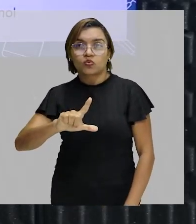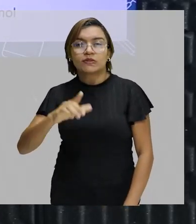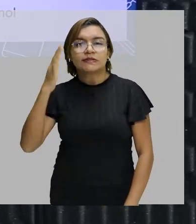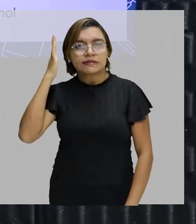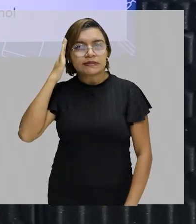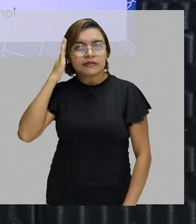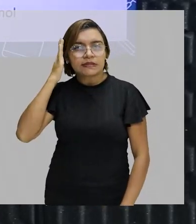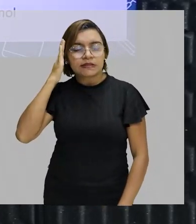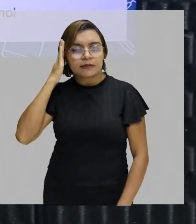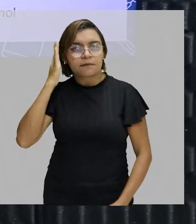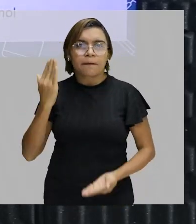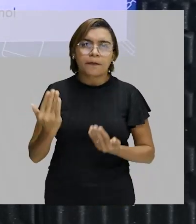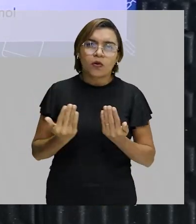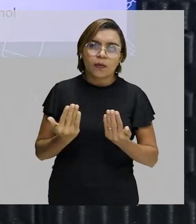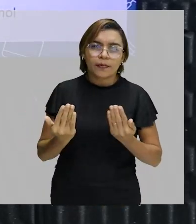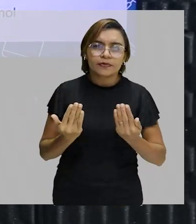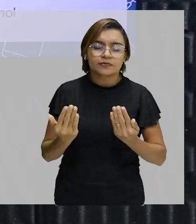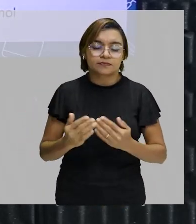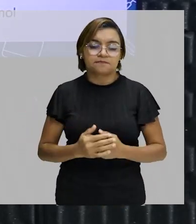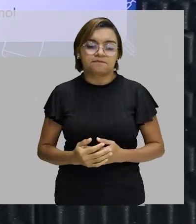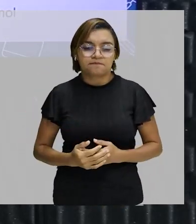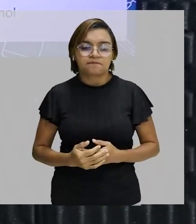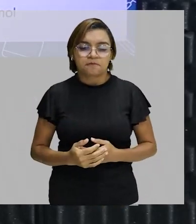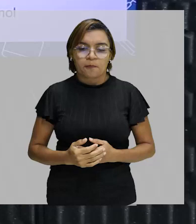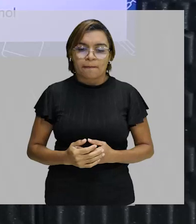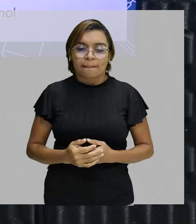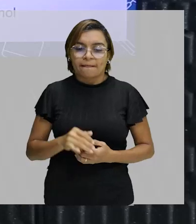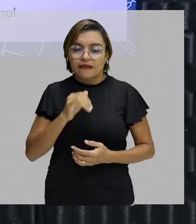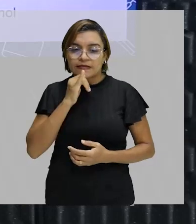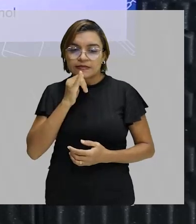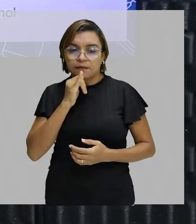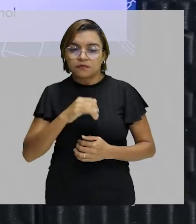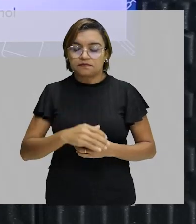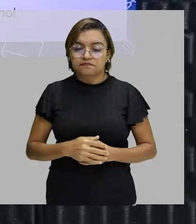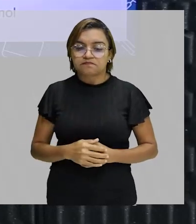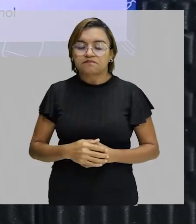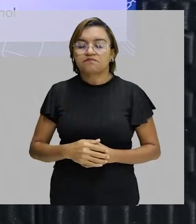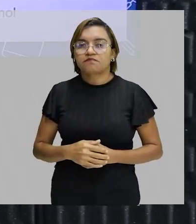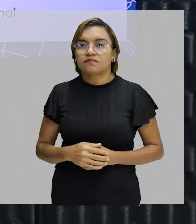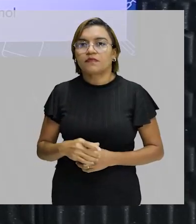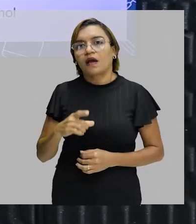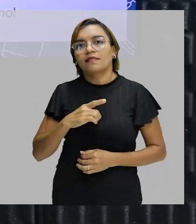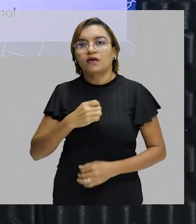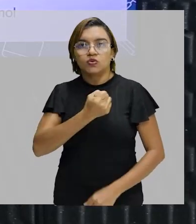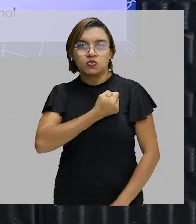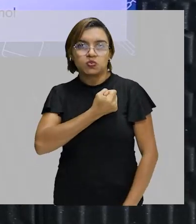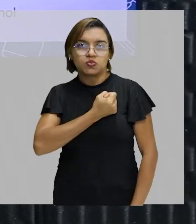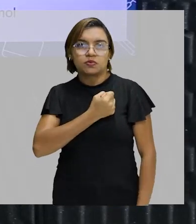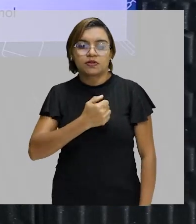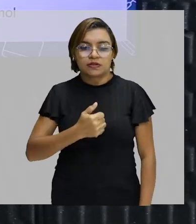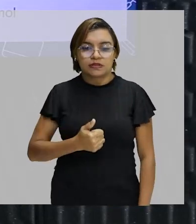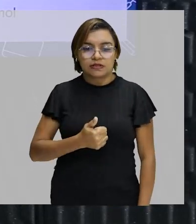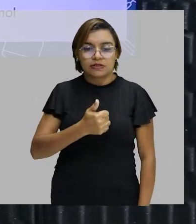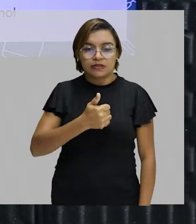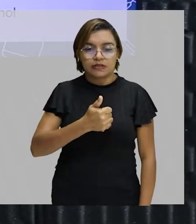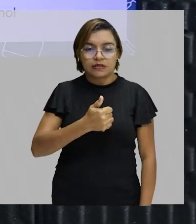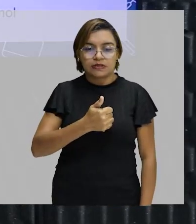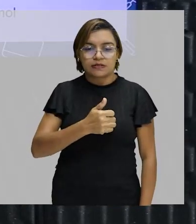a proporcionalidade. Tudo bem? Para isso, nós vamos pegar esses valores,